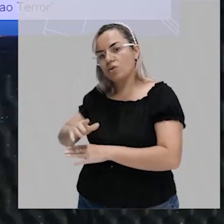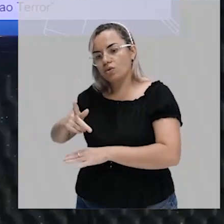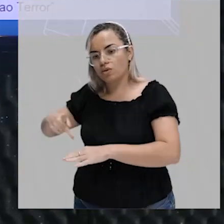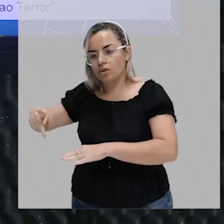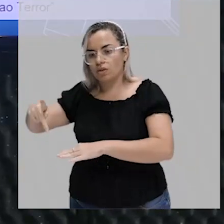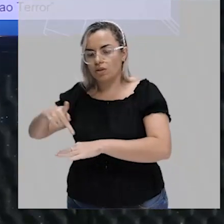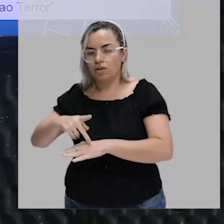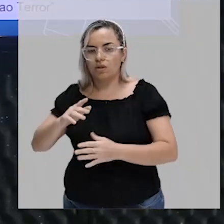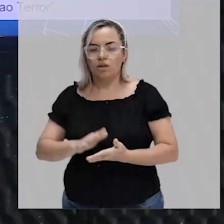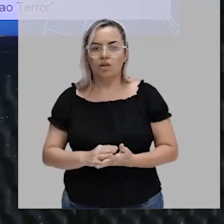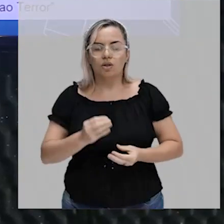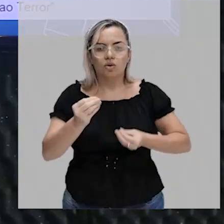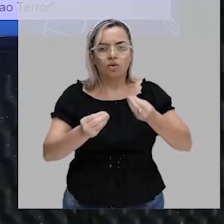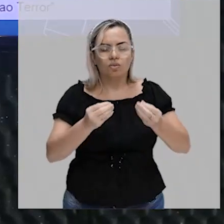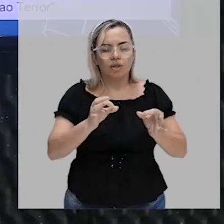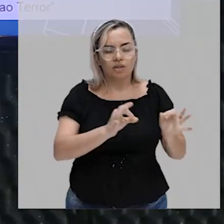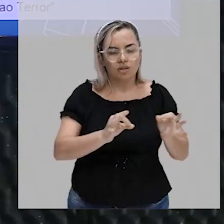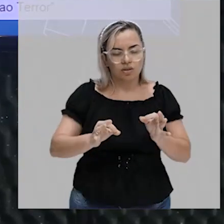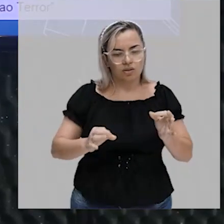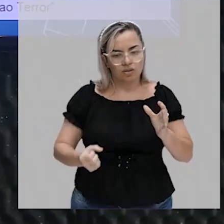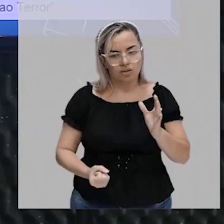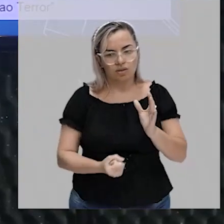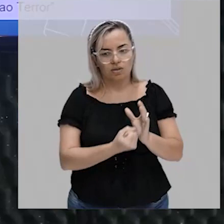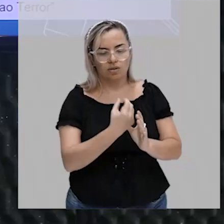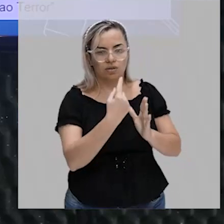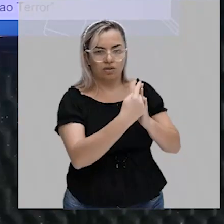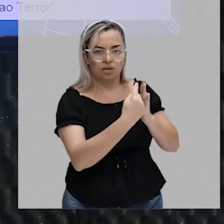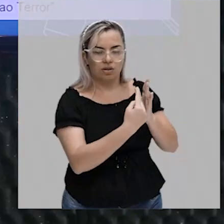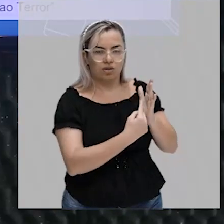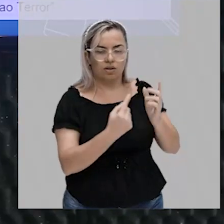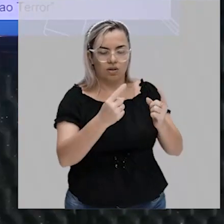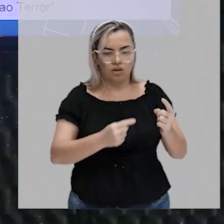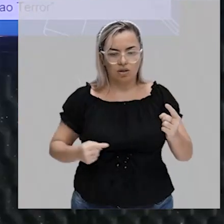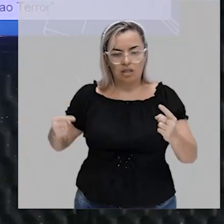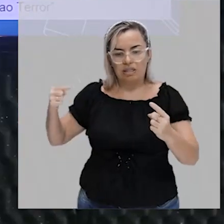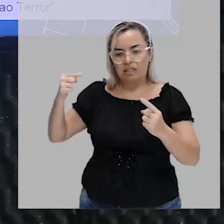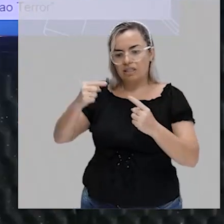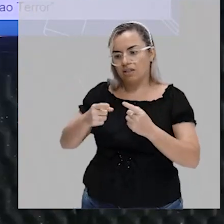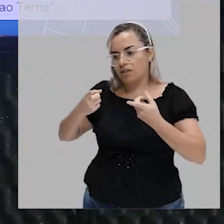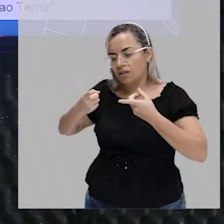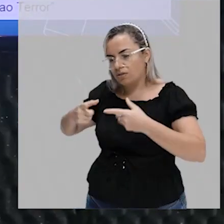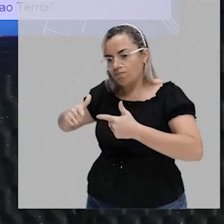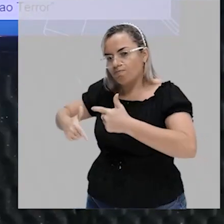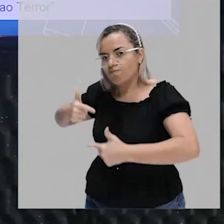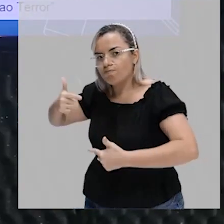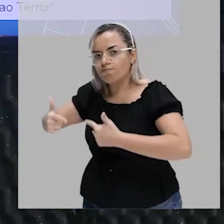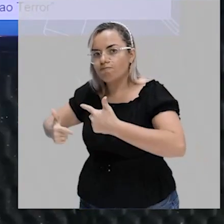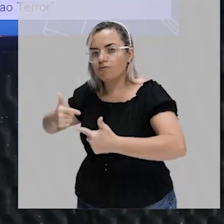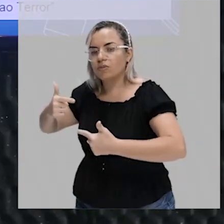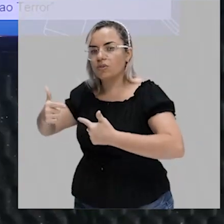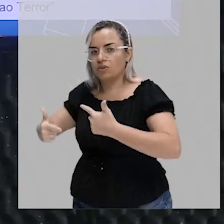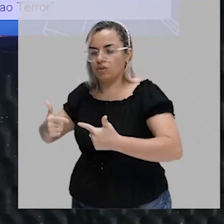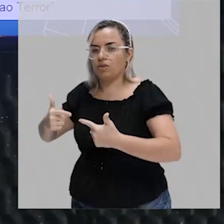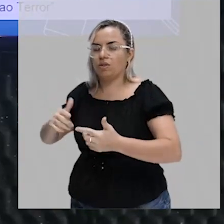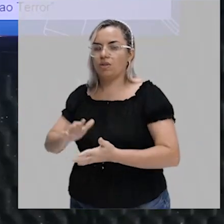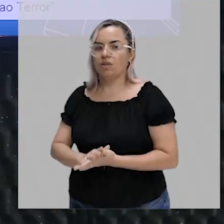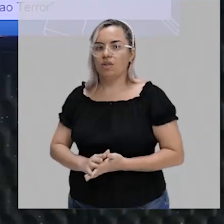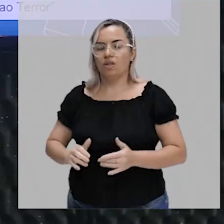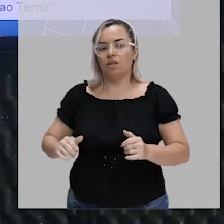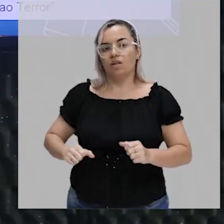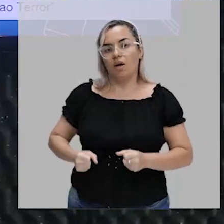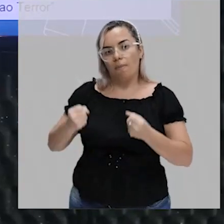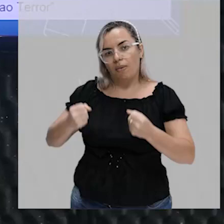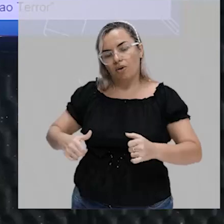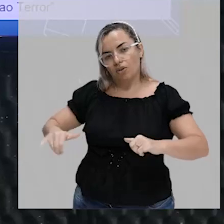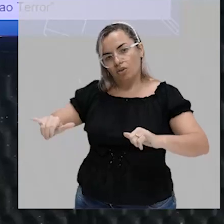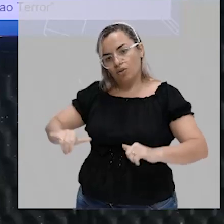essa doutrina Bush, ela tem o objetivo de combater esses países que ameaçam a paz global através do terrorismo, tá? Ou a